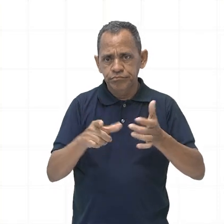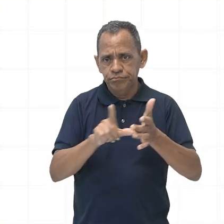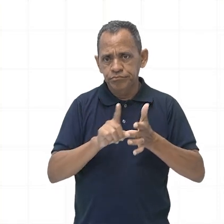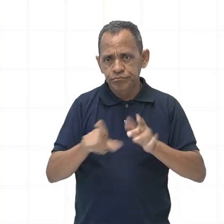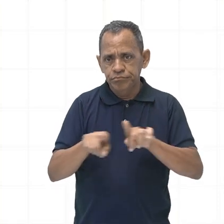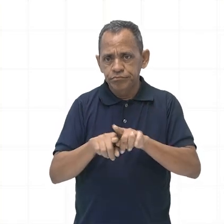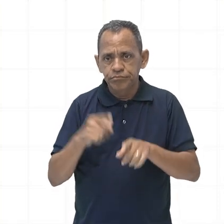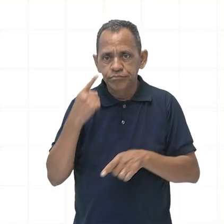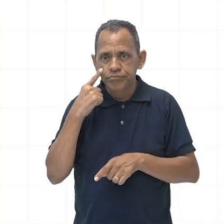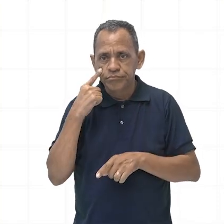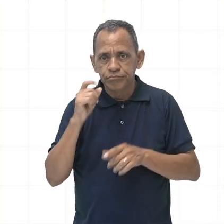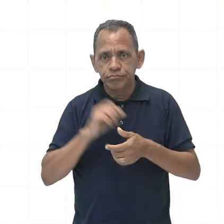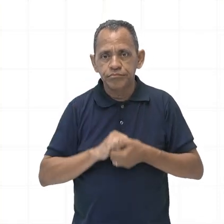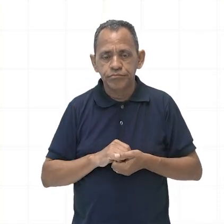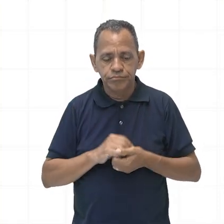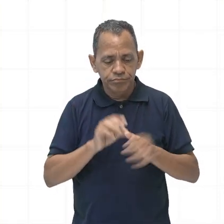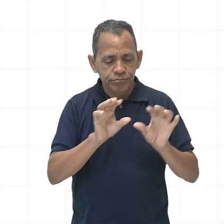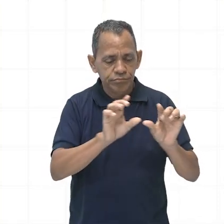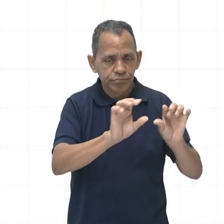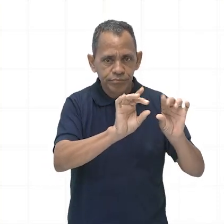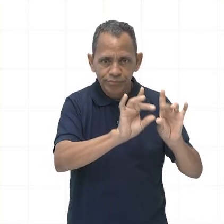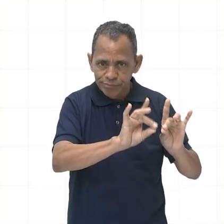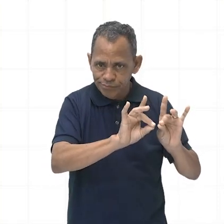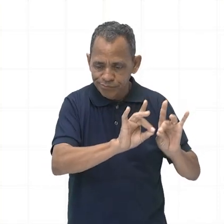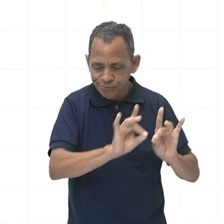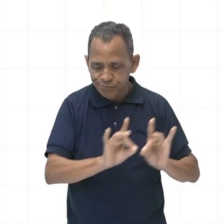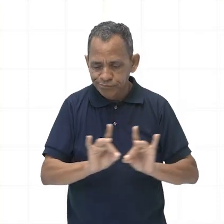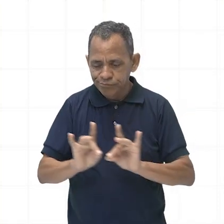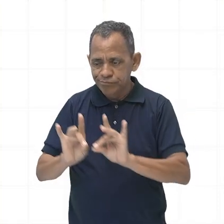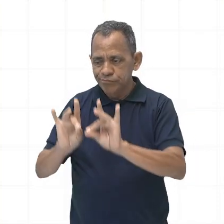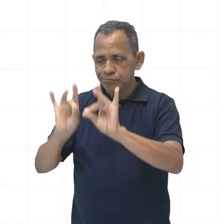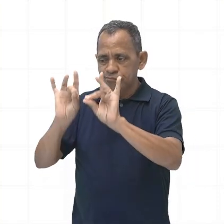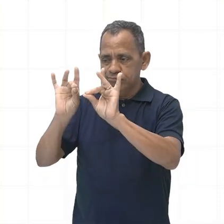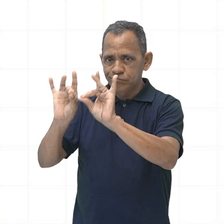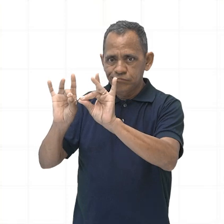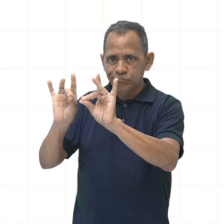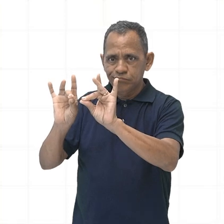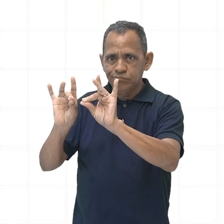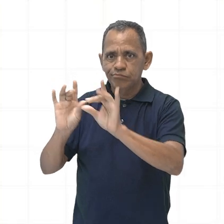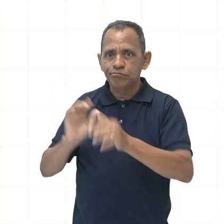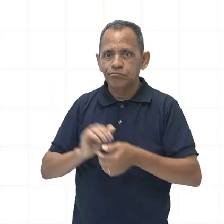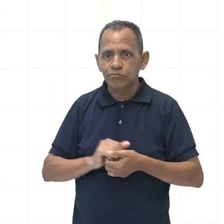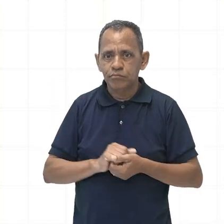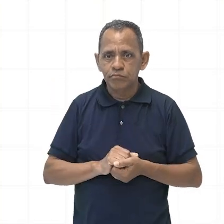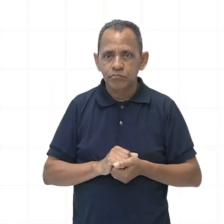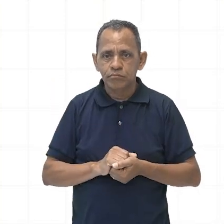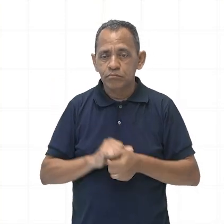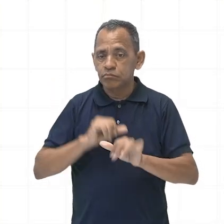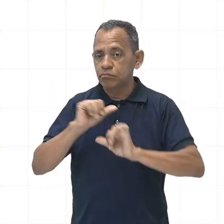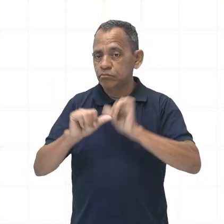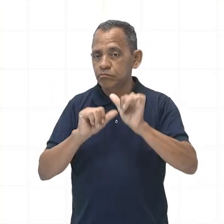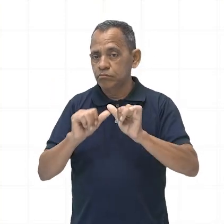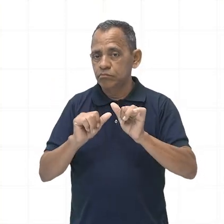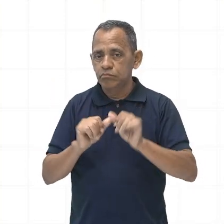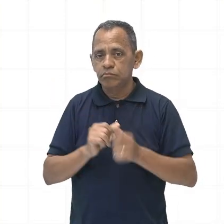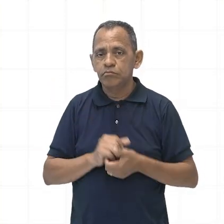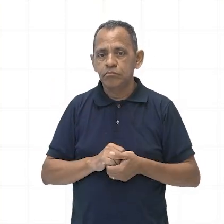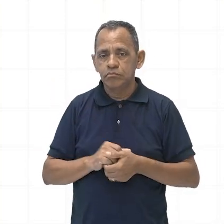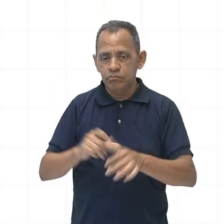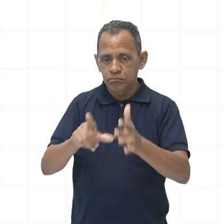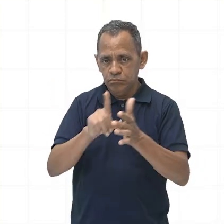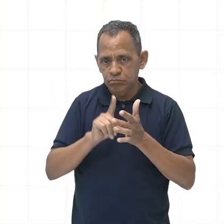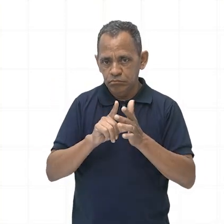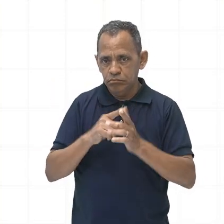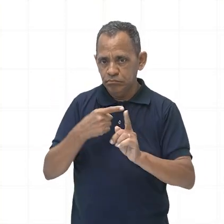aí vejam que eu peguei esse pedaço aqui, né, e coloquei lá para o outro lado, mudando o sinal dele para negativo. Aí está